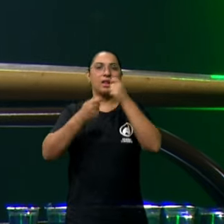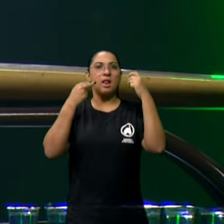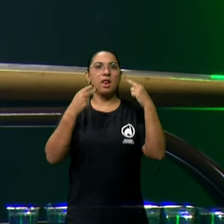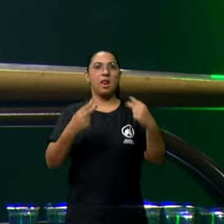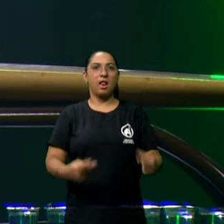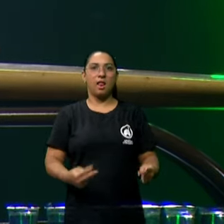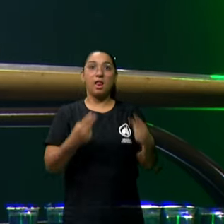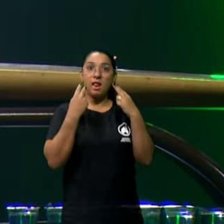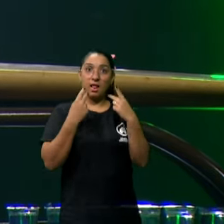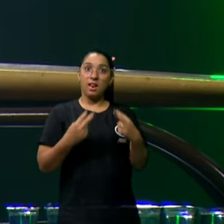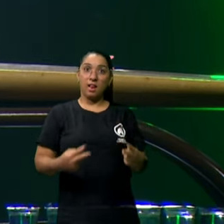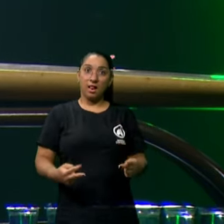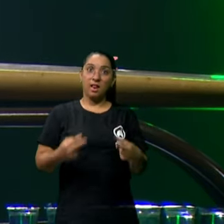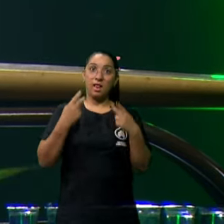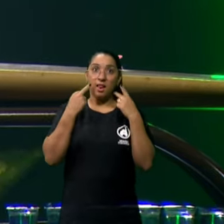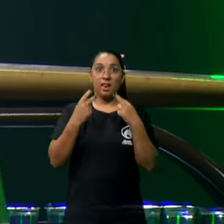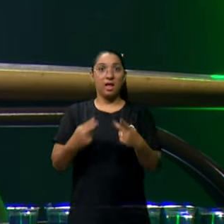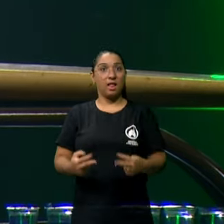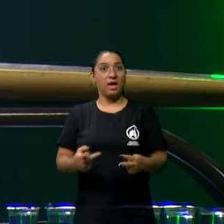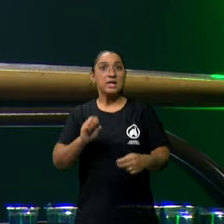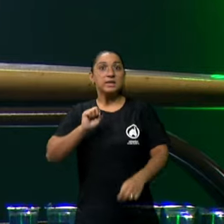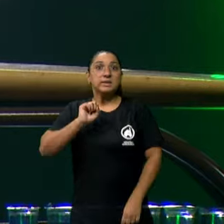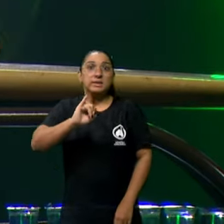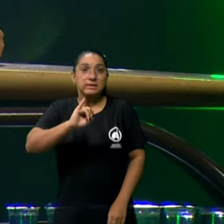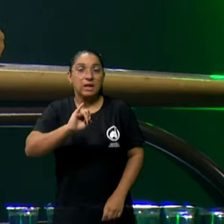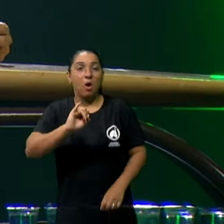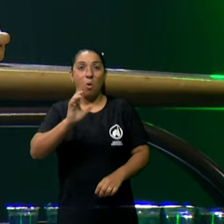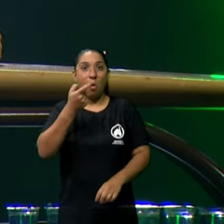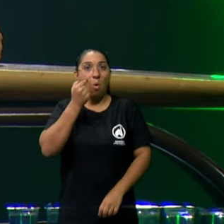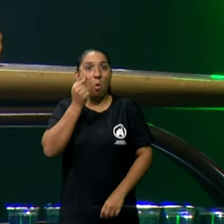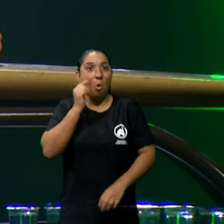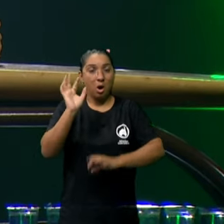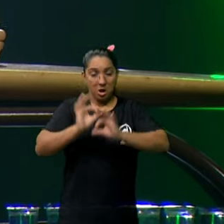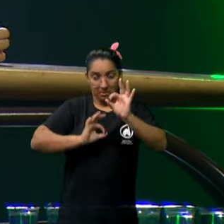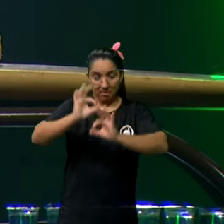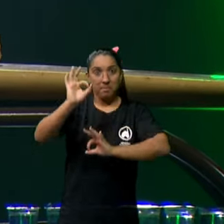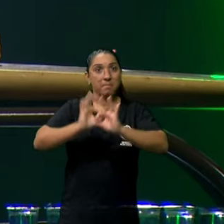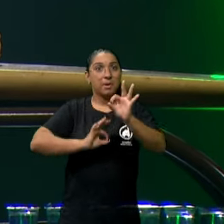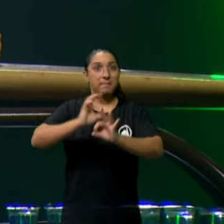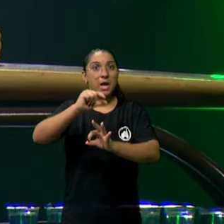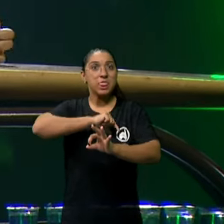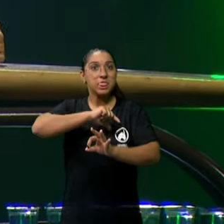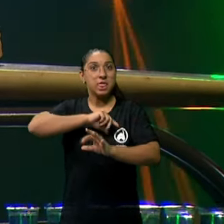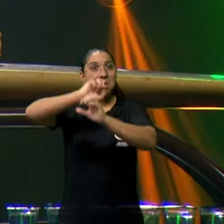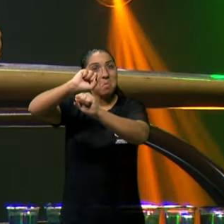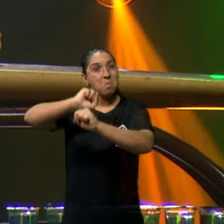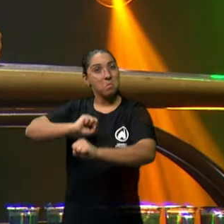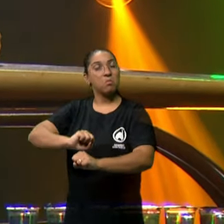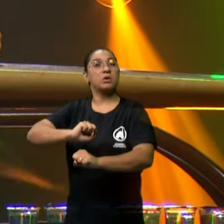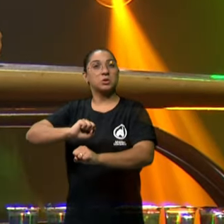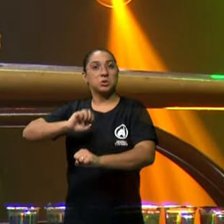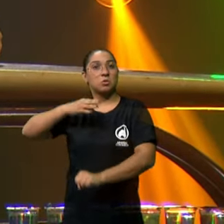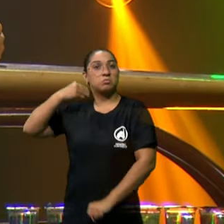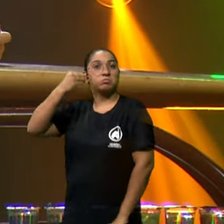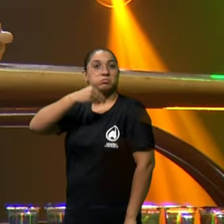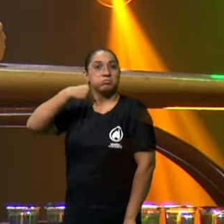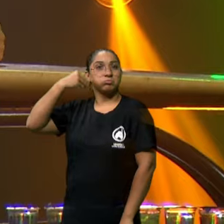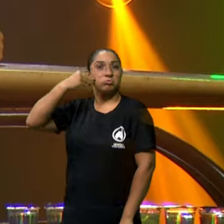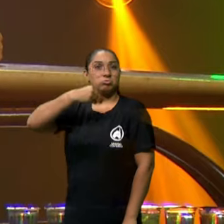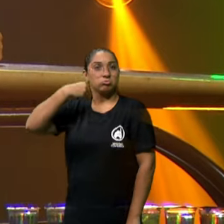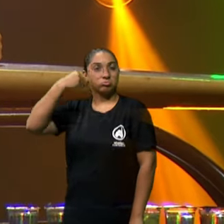na Marjorie se prepare para Poderosas experiências com espírito santo nos próximos